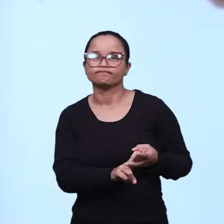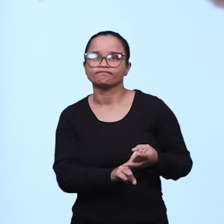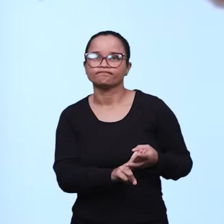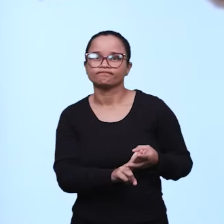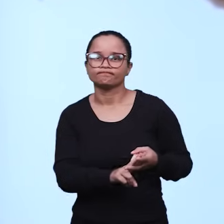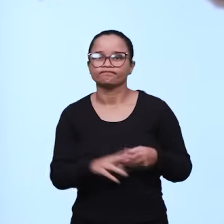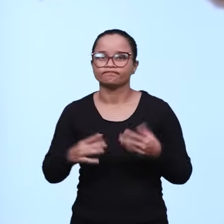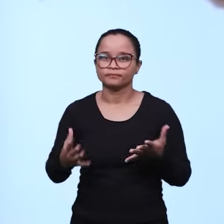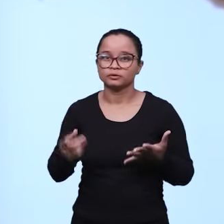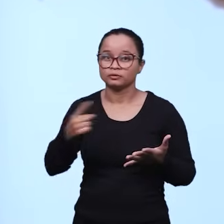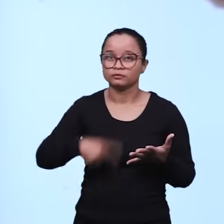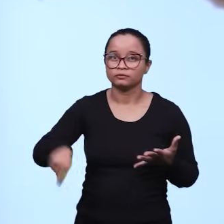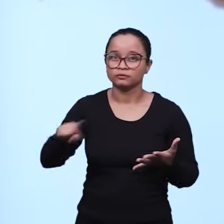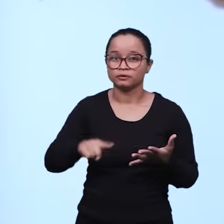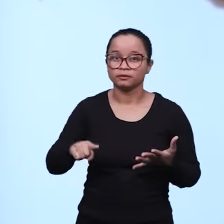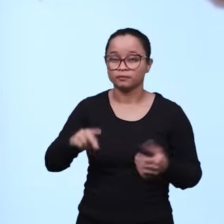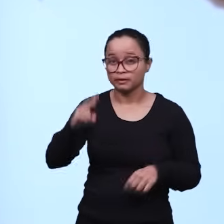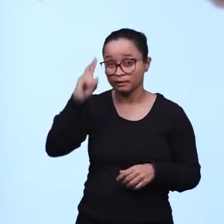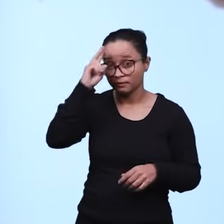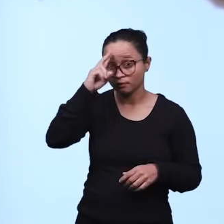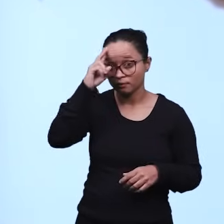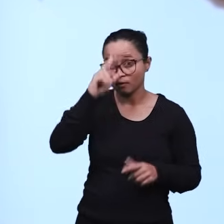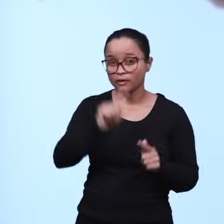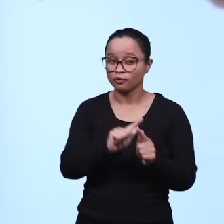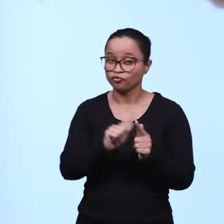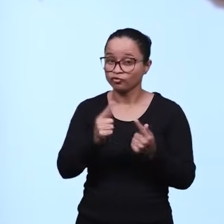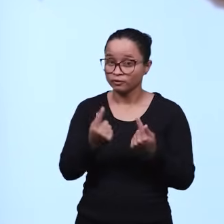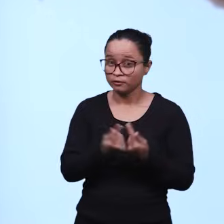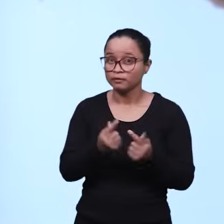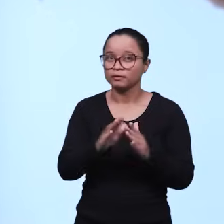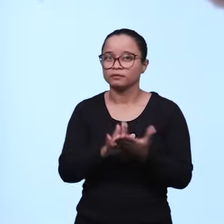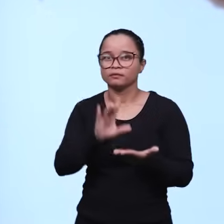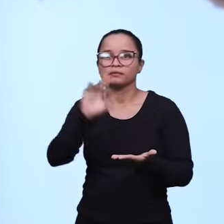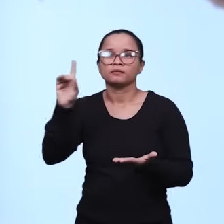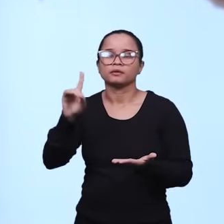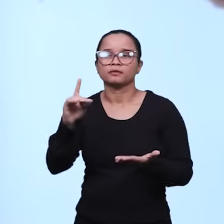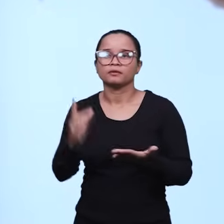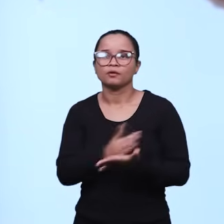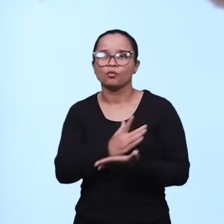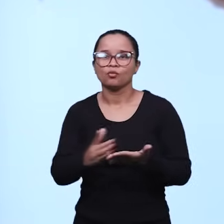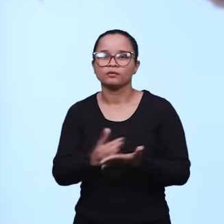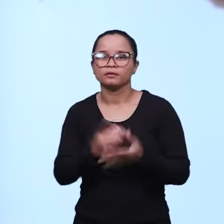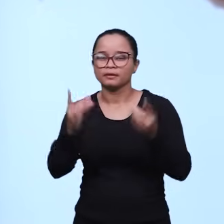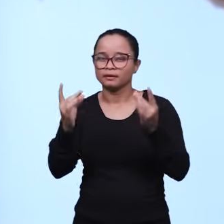Nós estamos falando de história e geografia bíblica, então tem alguns detalhes que a gente gosta de citar.